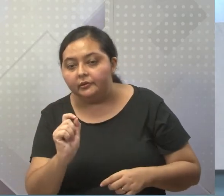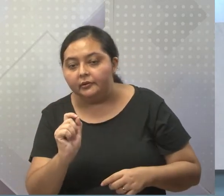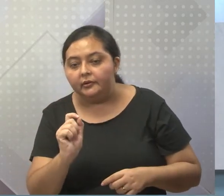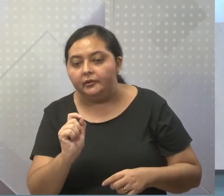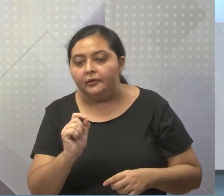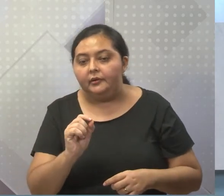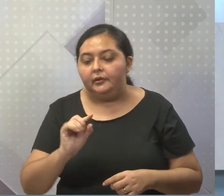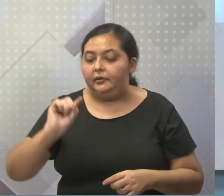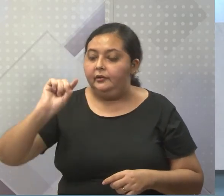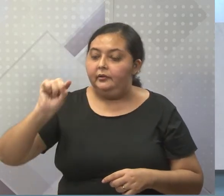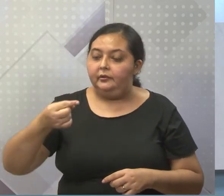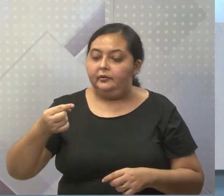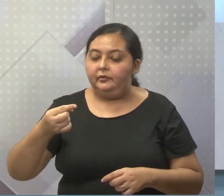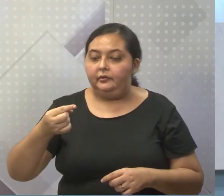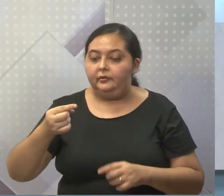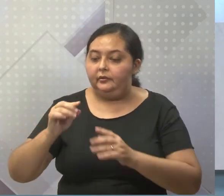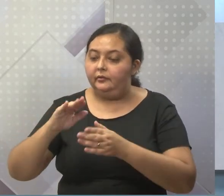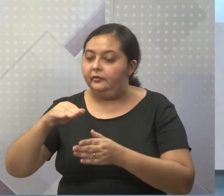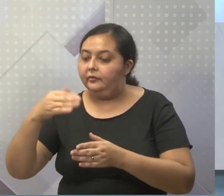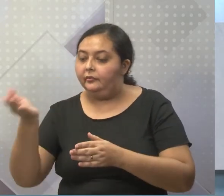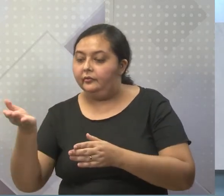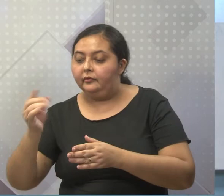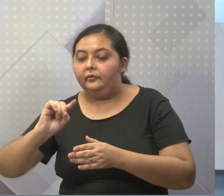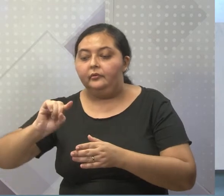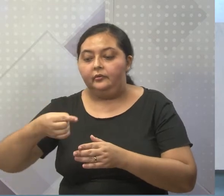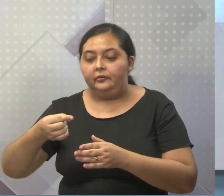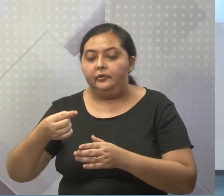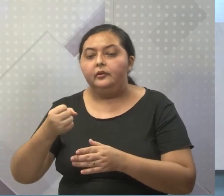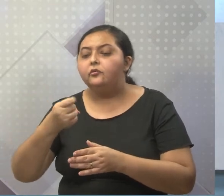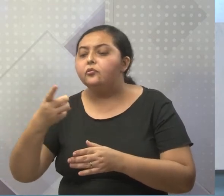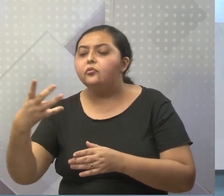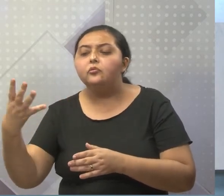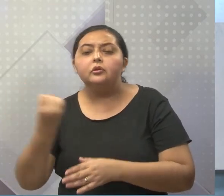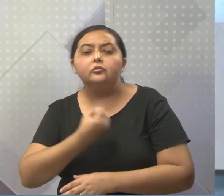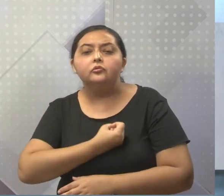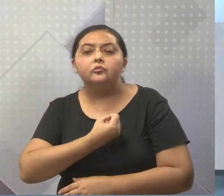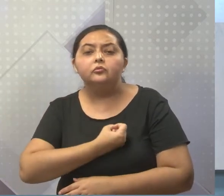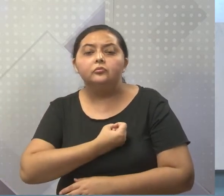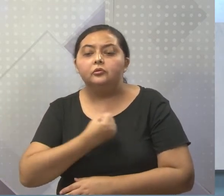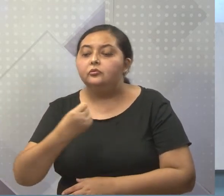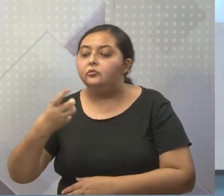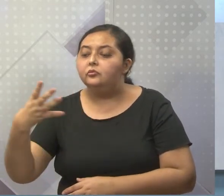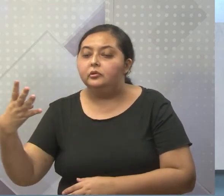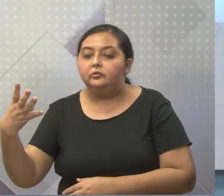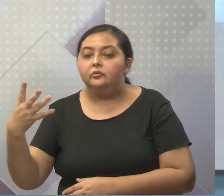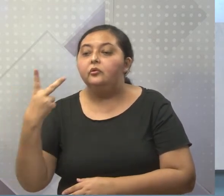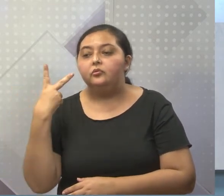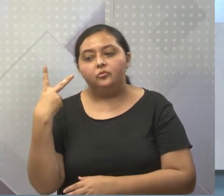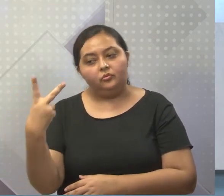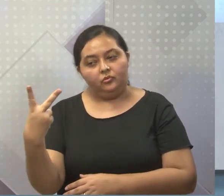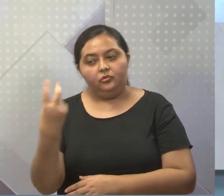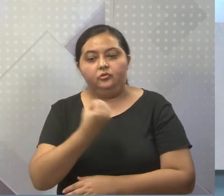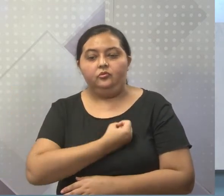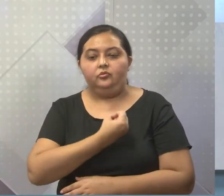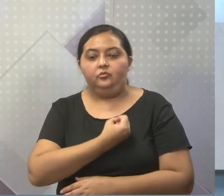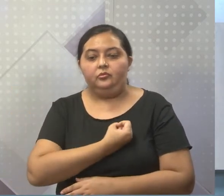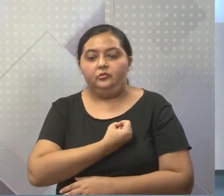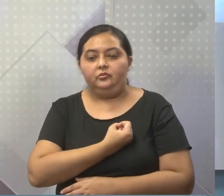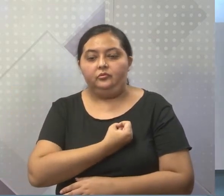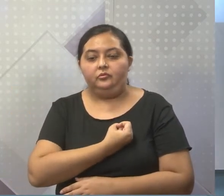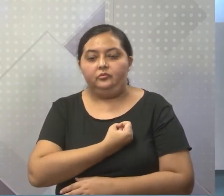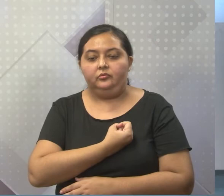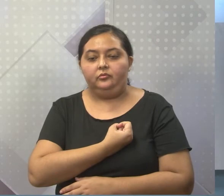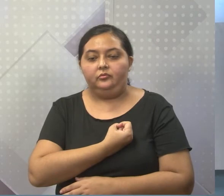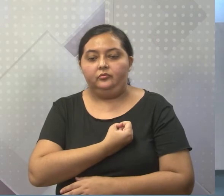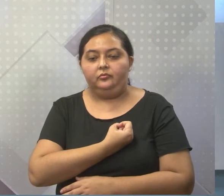minha vírgula aqui, eu tenho quantos números? Eu não estou perguntando quais números, mas quantos números. Eu tenho dois números.